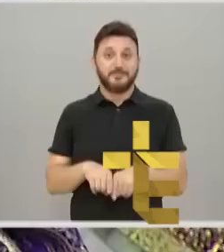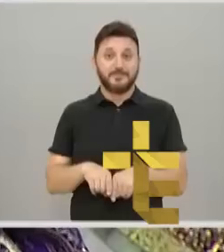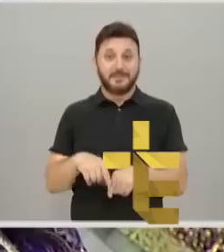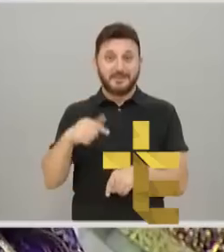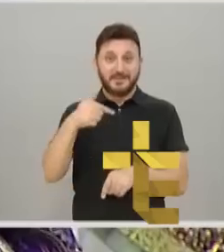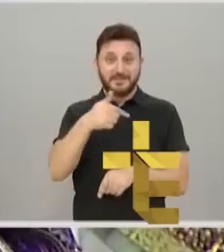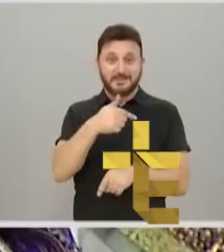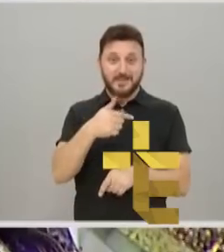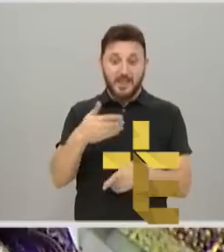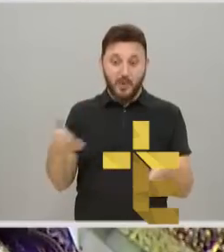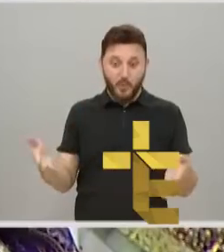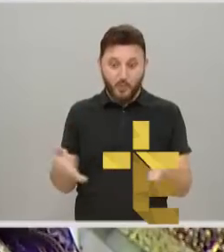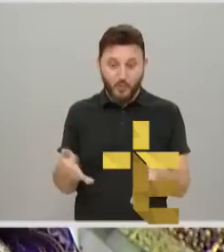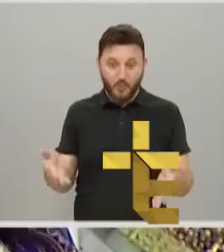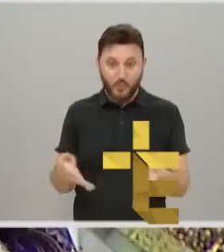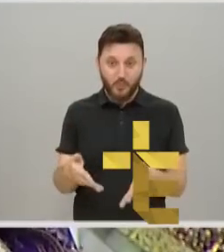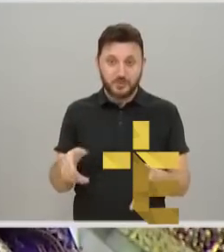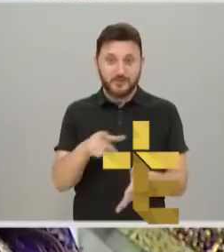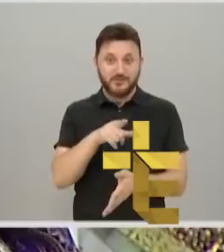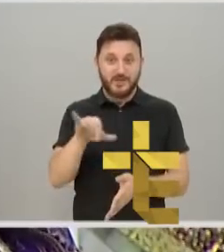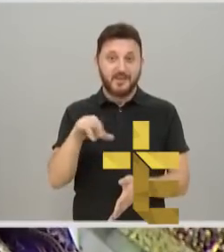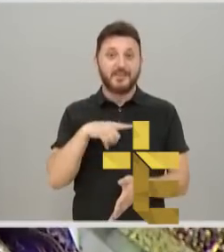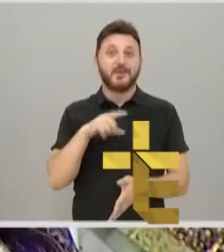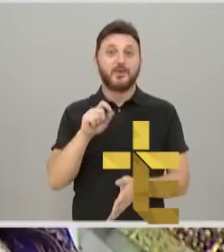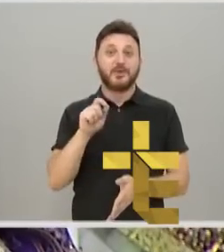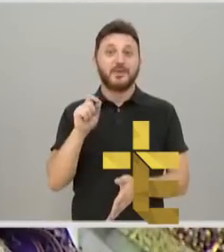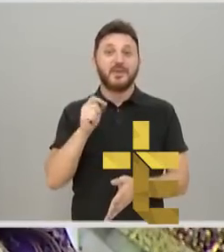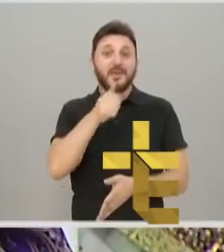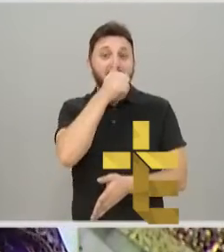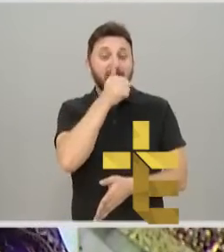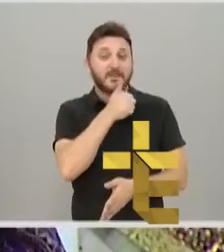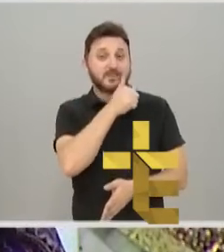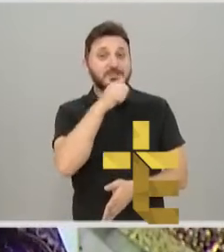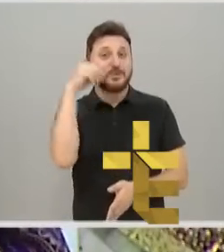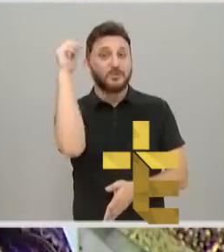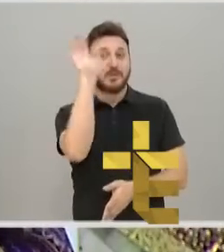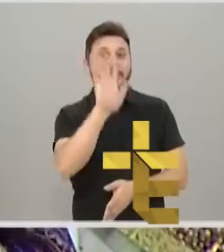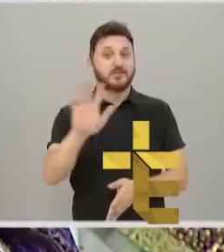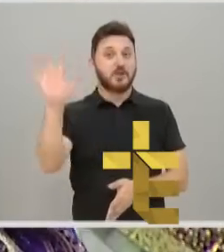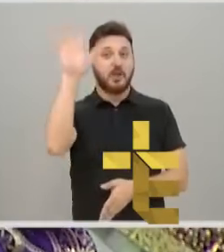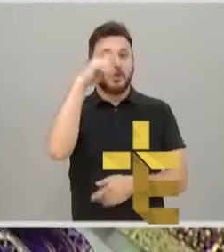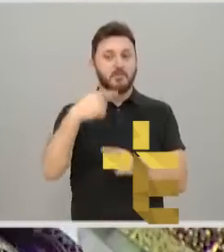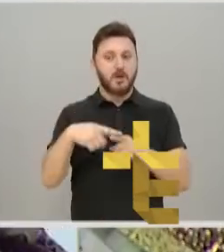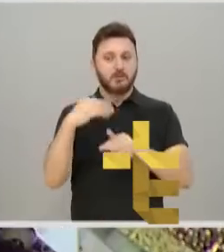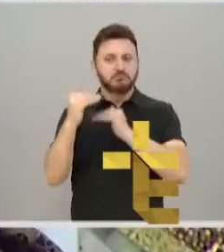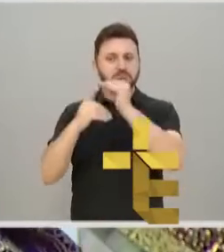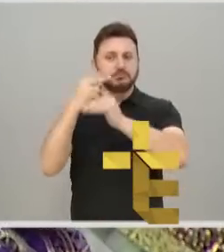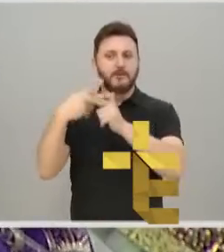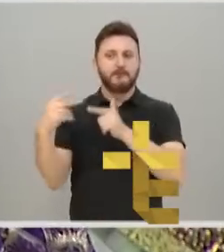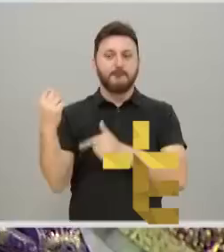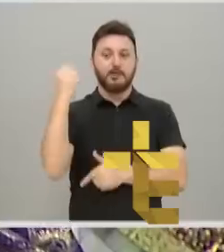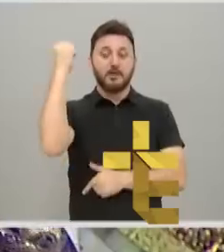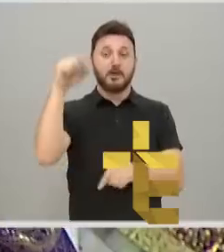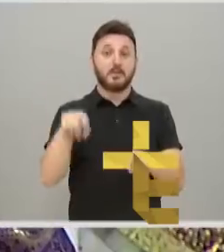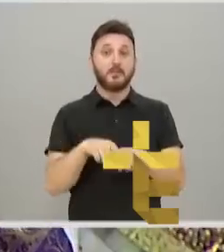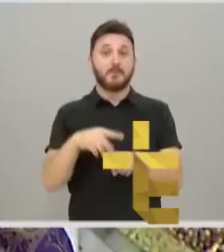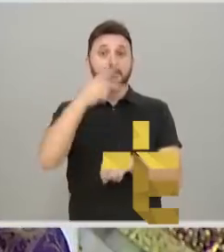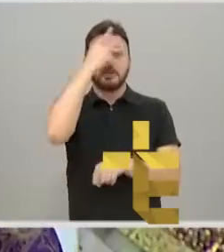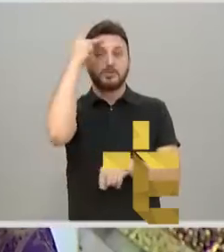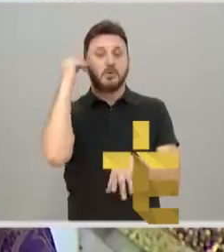nacional, que seja de crescimento para a vitória. Rezar pelas